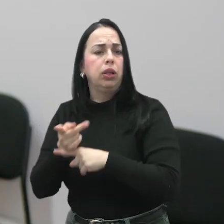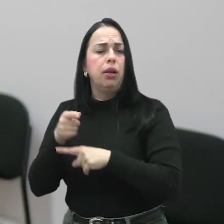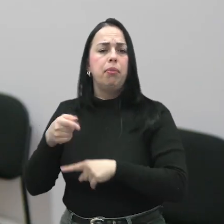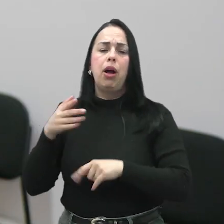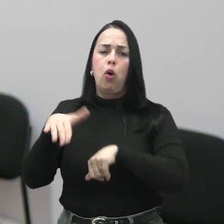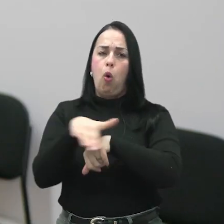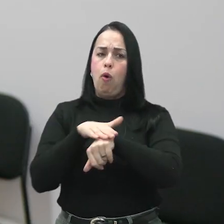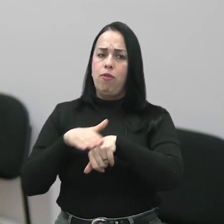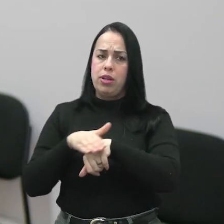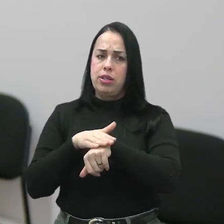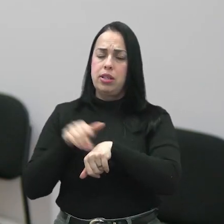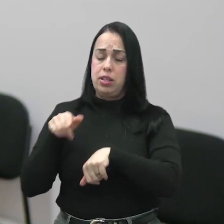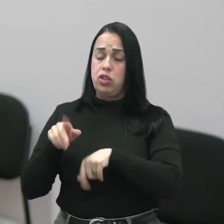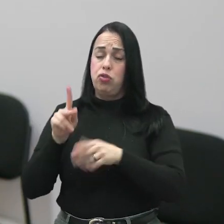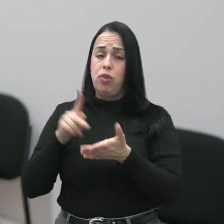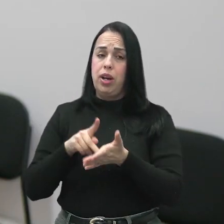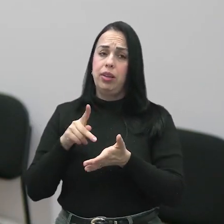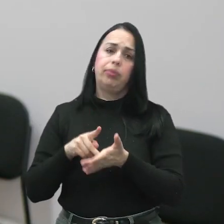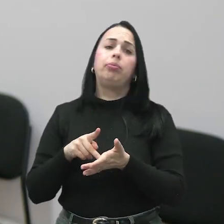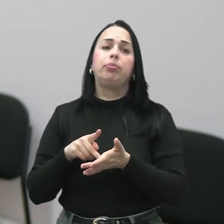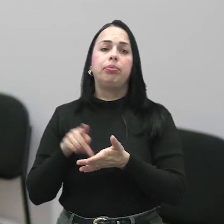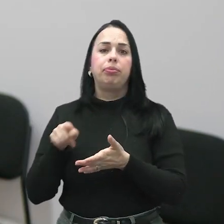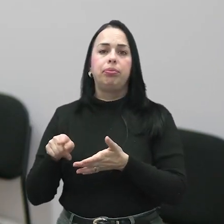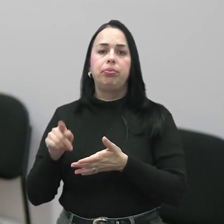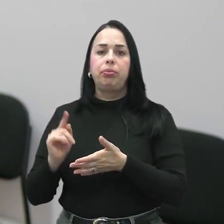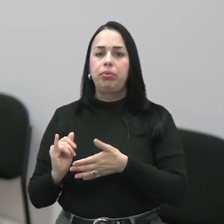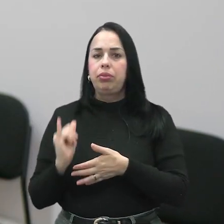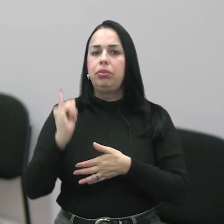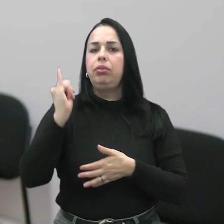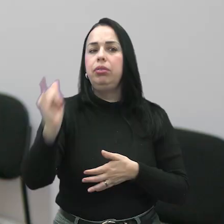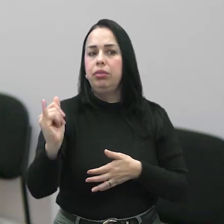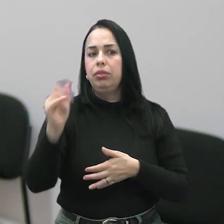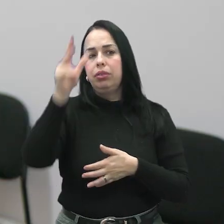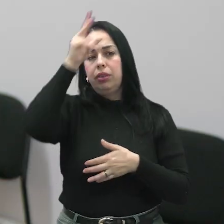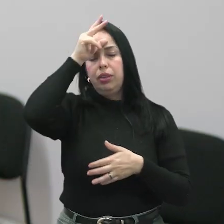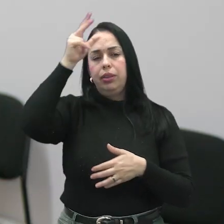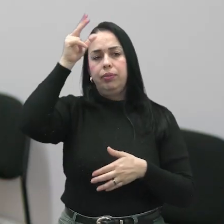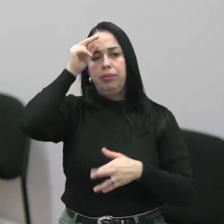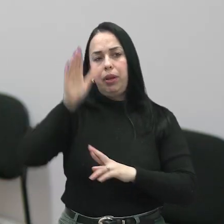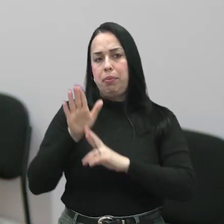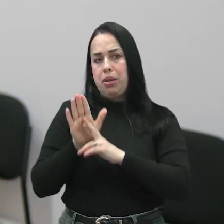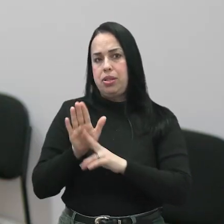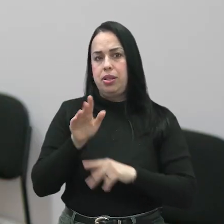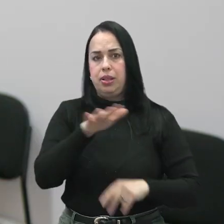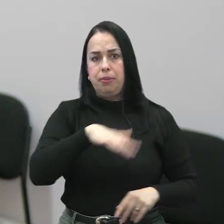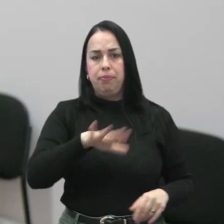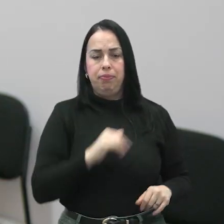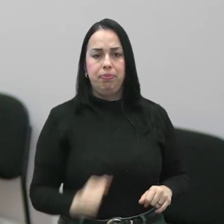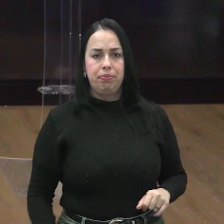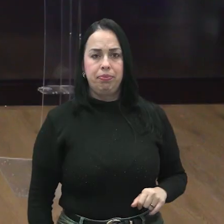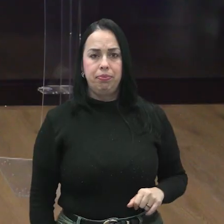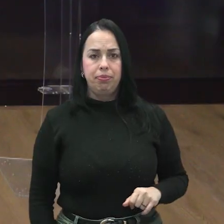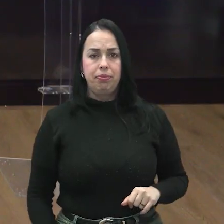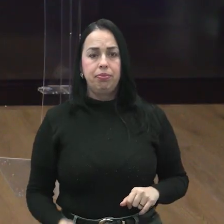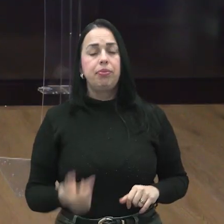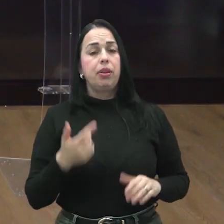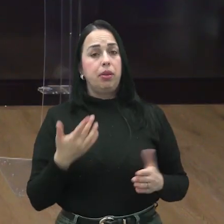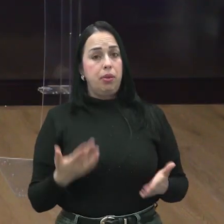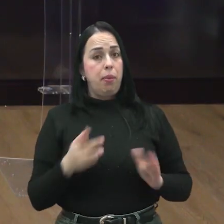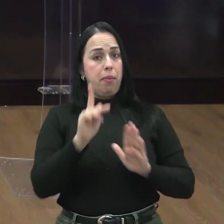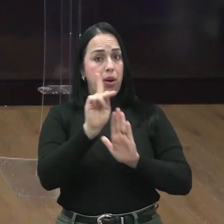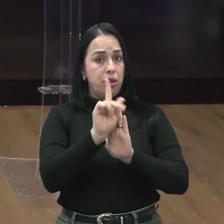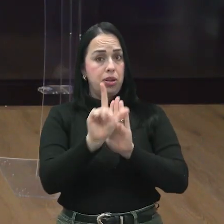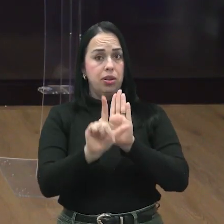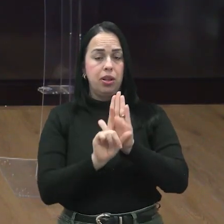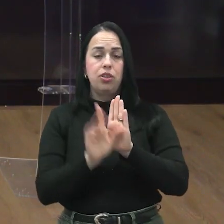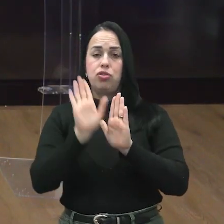com os vereadores para eles poderem, de fato, ser voz e vez da sociedade joseense. E um projeto de